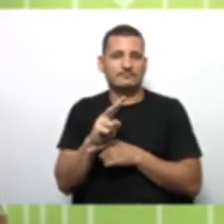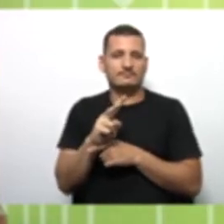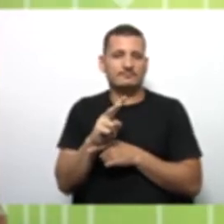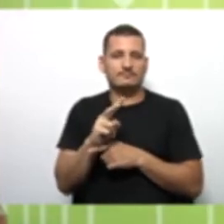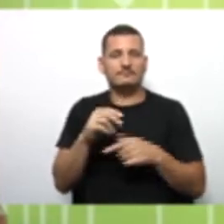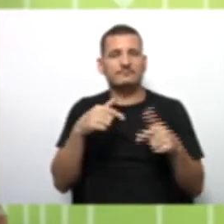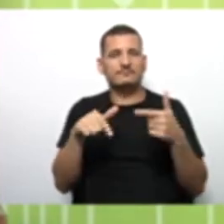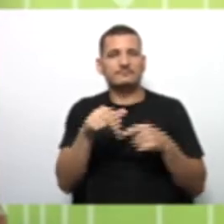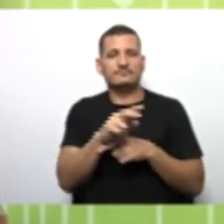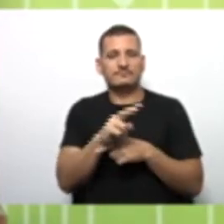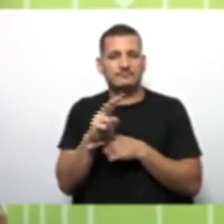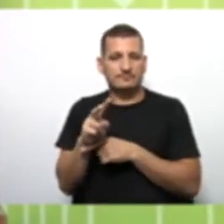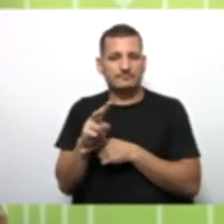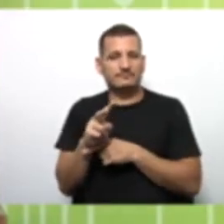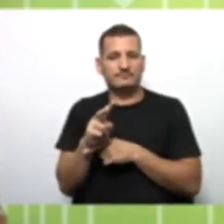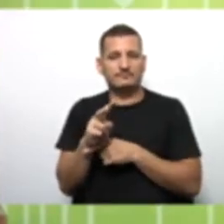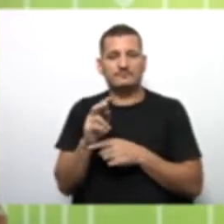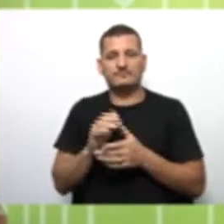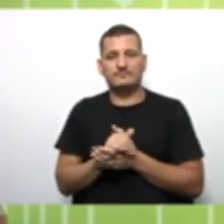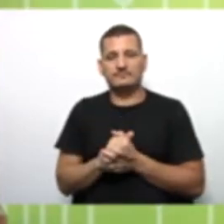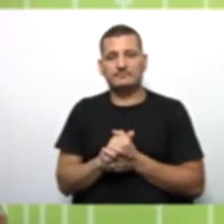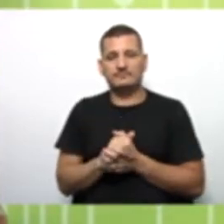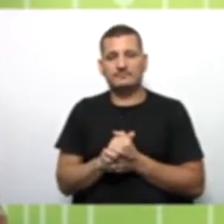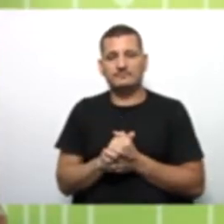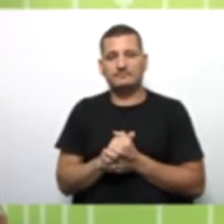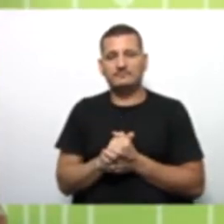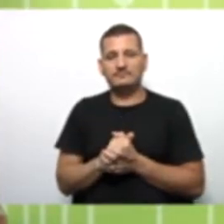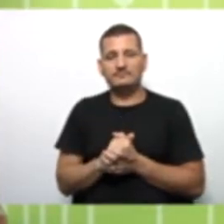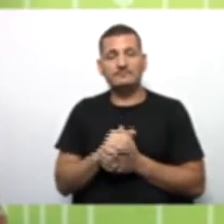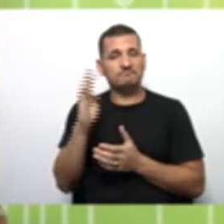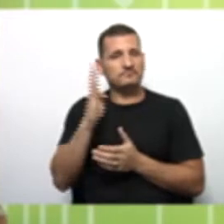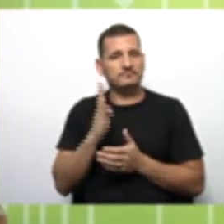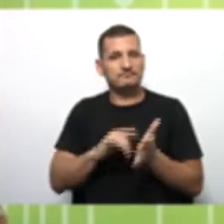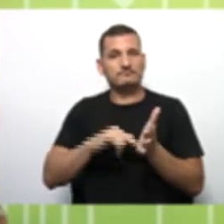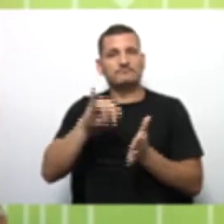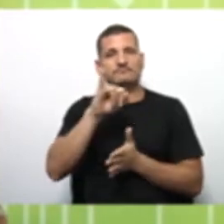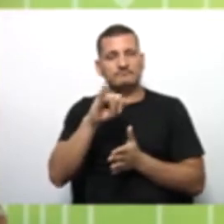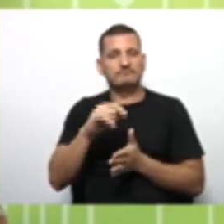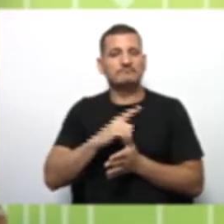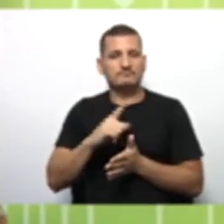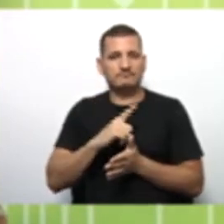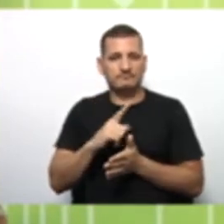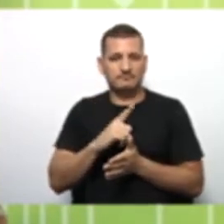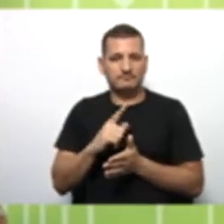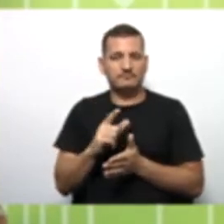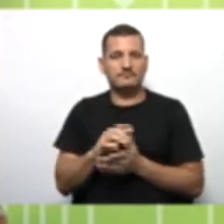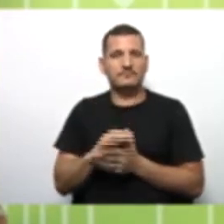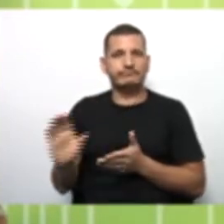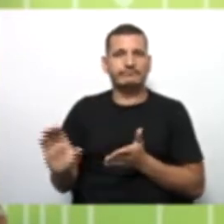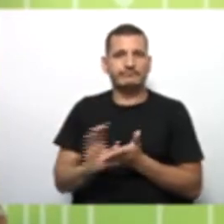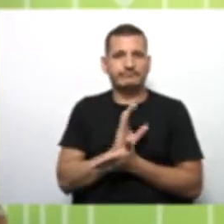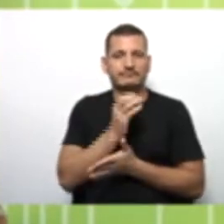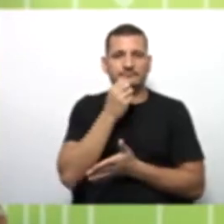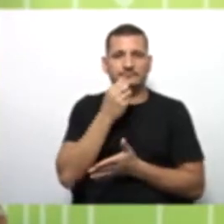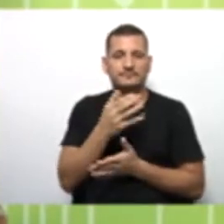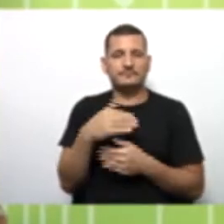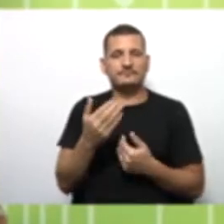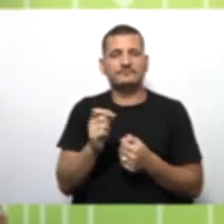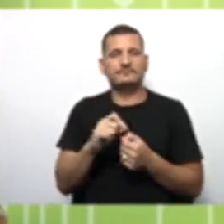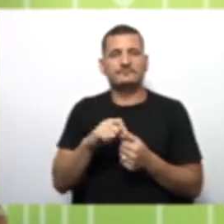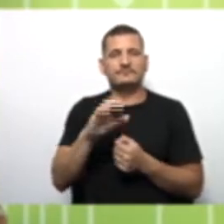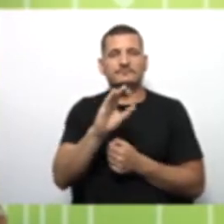com empréstimos, já que as altas taxas do Brasil, elas nos possibilitam aí um bom lucro. Isso. Vamos fazer uma cooperativa